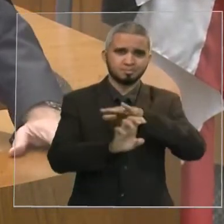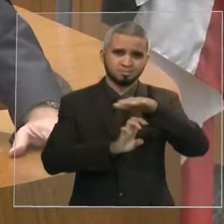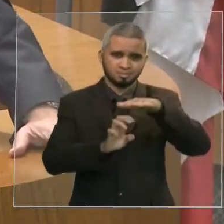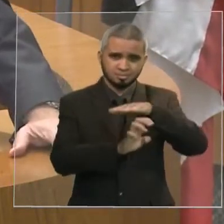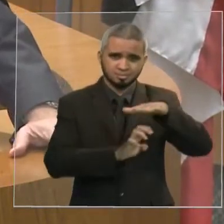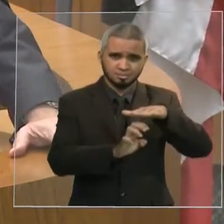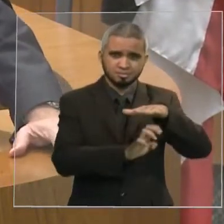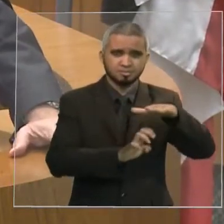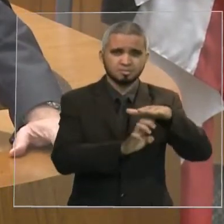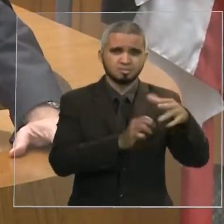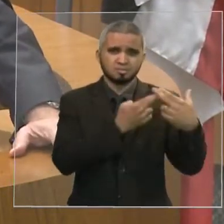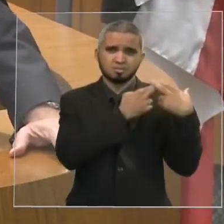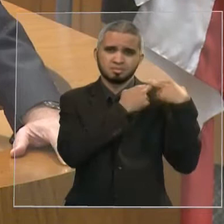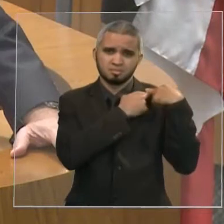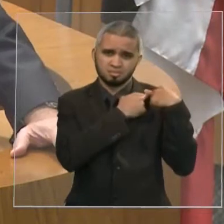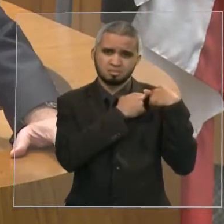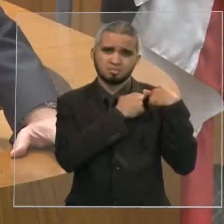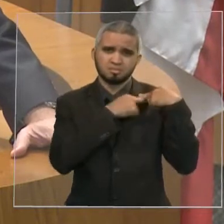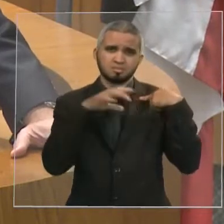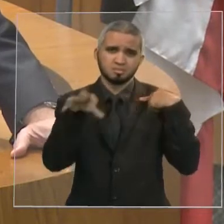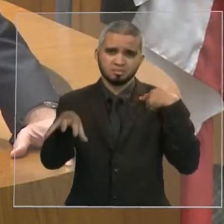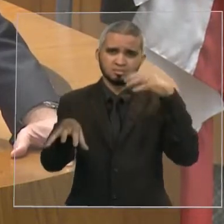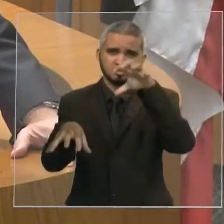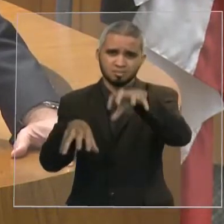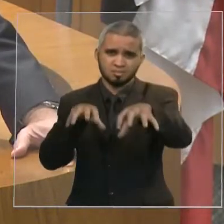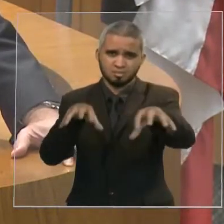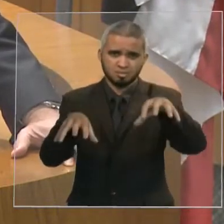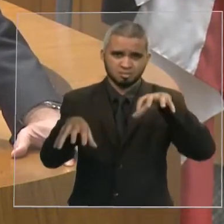de responsabilidade da empresa que a contrata.